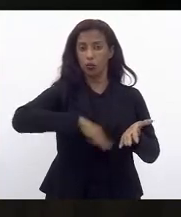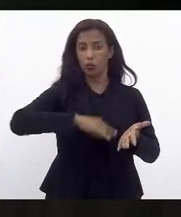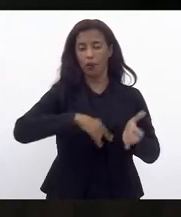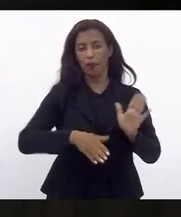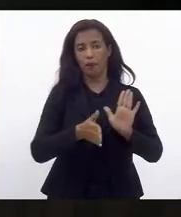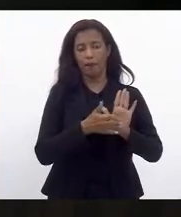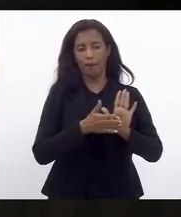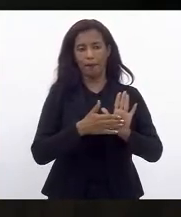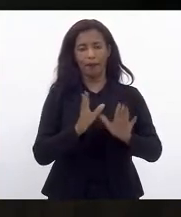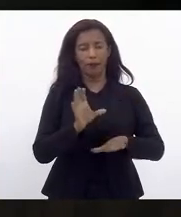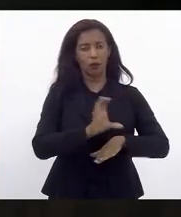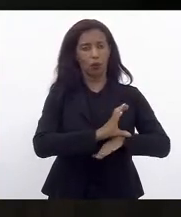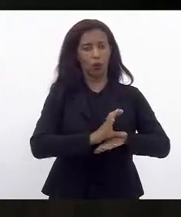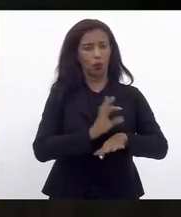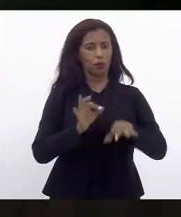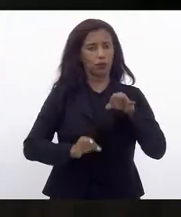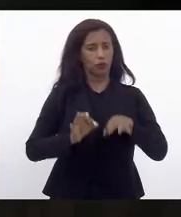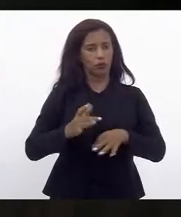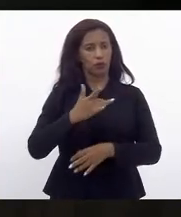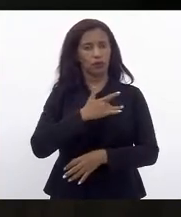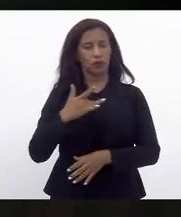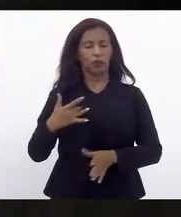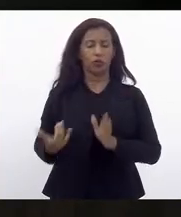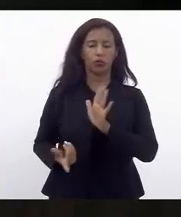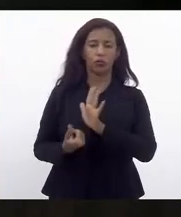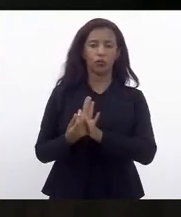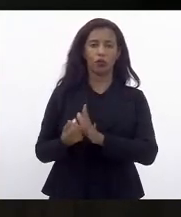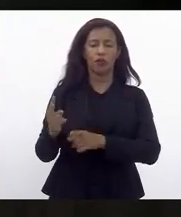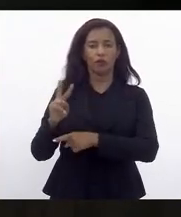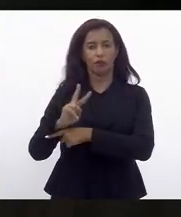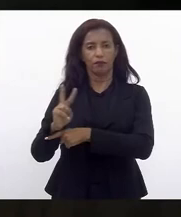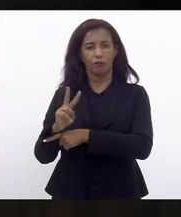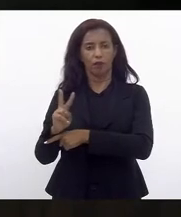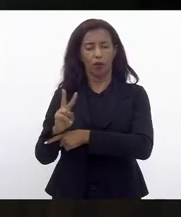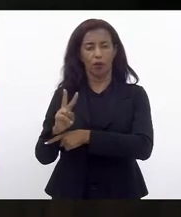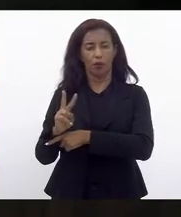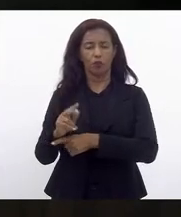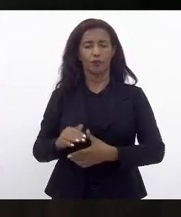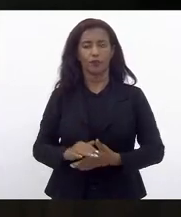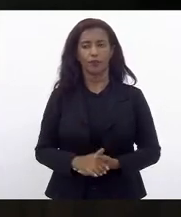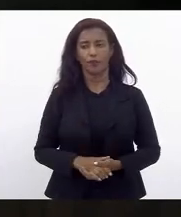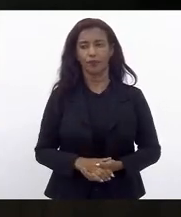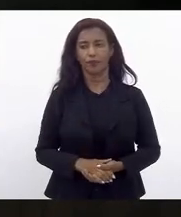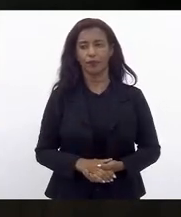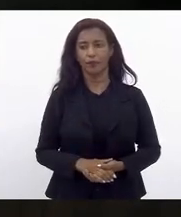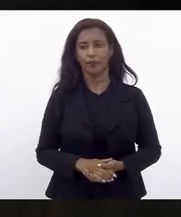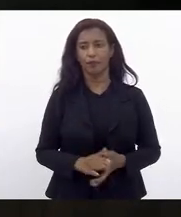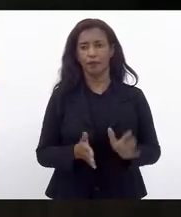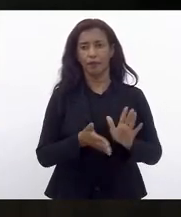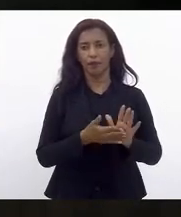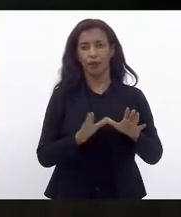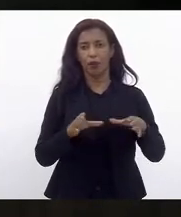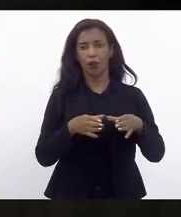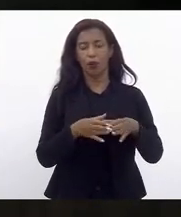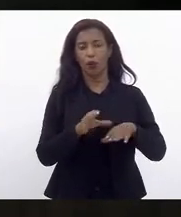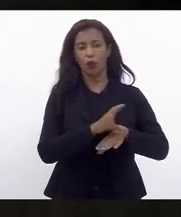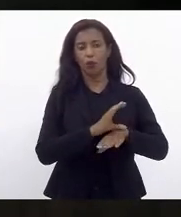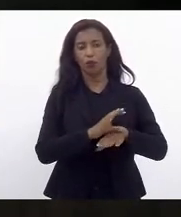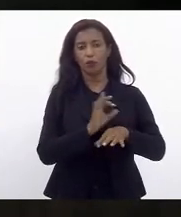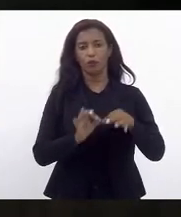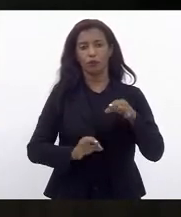comissões de Constituição e Justiça, de Saúde, de Orçamento, Finanças, Fiscalização Financeira e Controle. Para emitir parecer pela Comissão de Constituição e